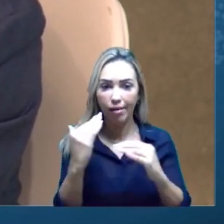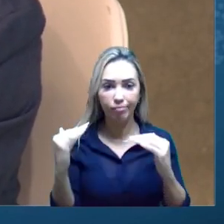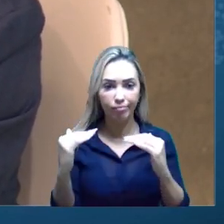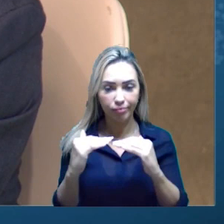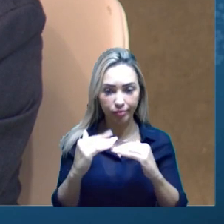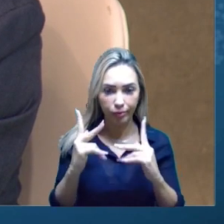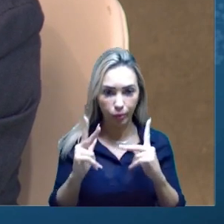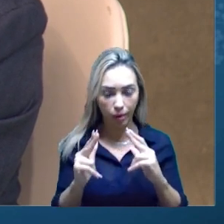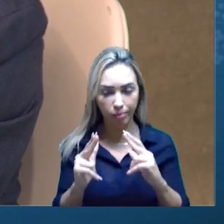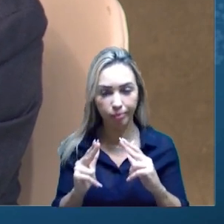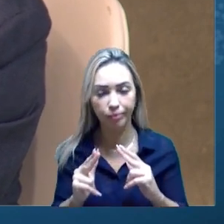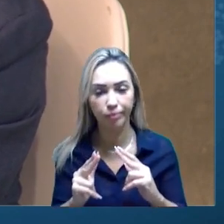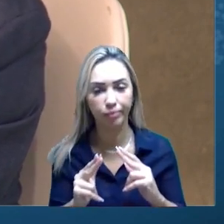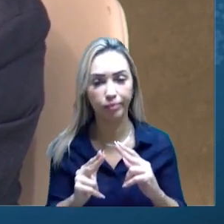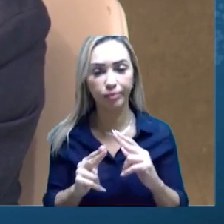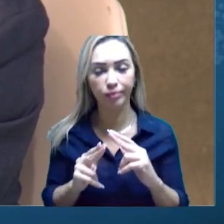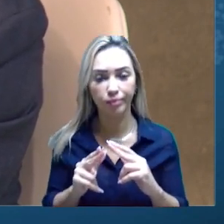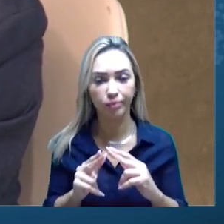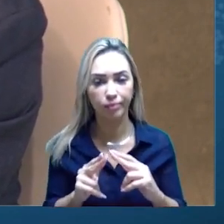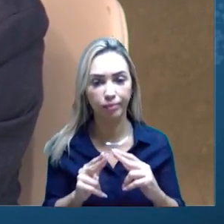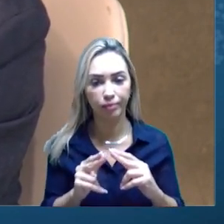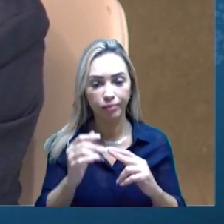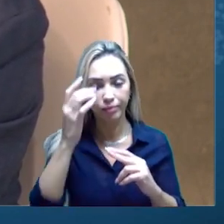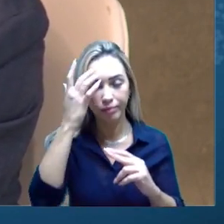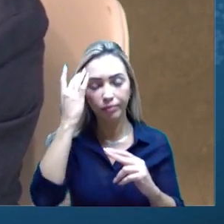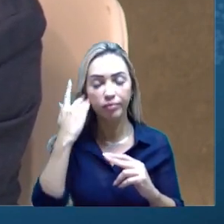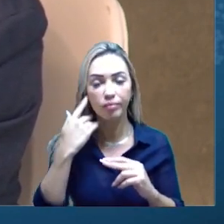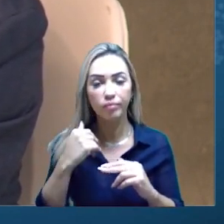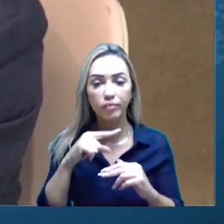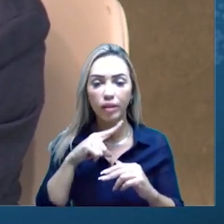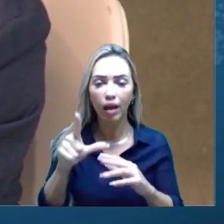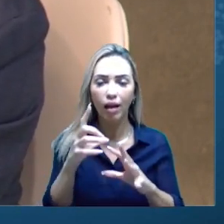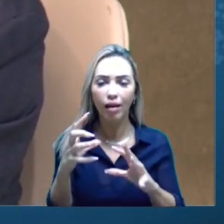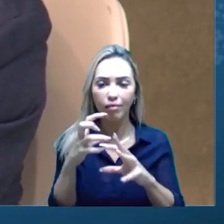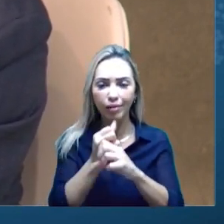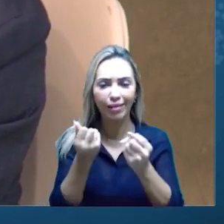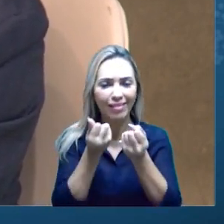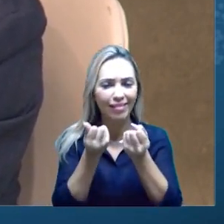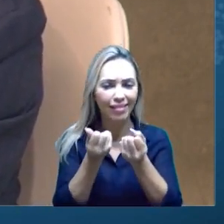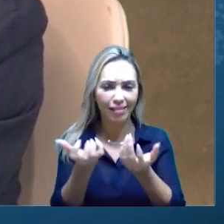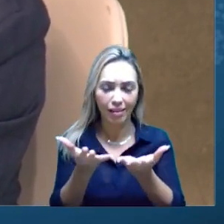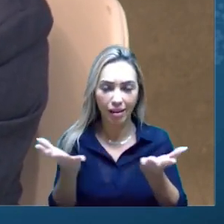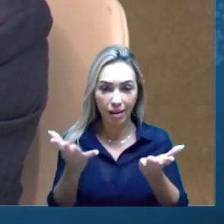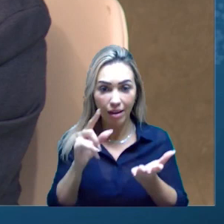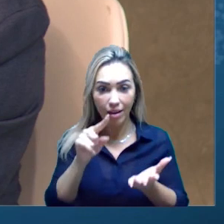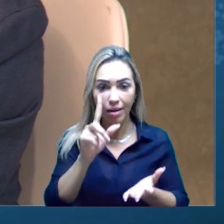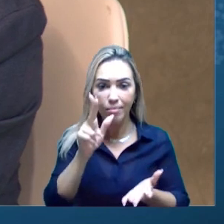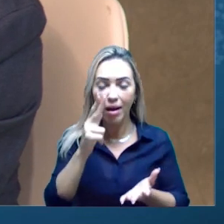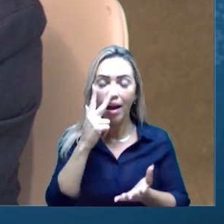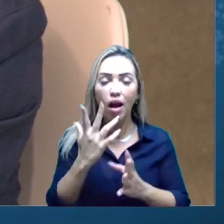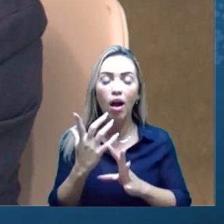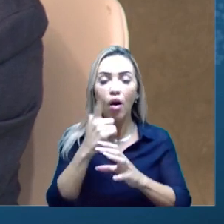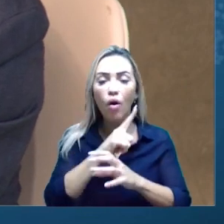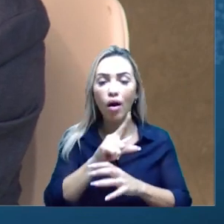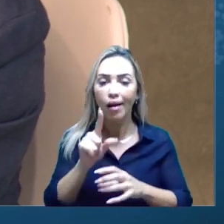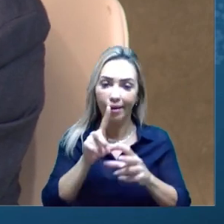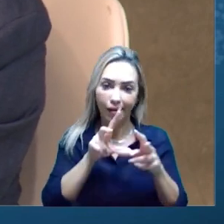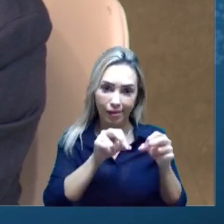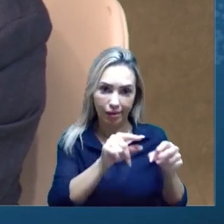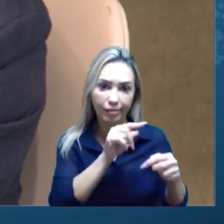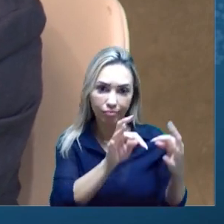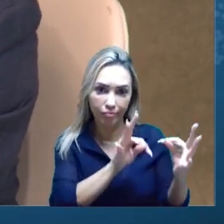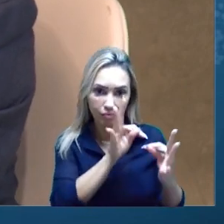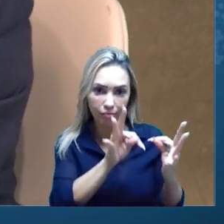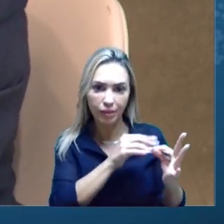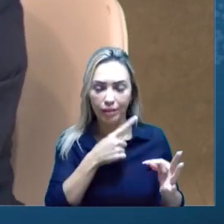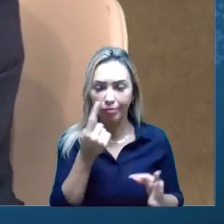A produção é o custo é elevado, o desenvolvimento é feito para câncer, que tem preços